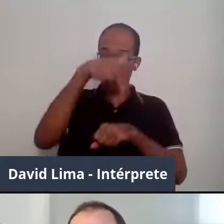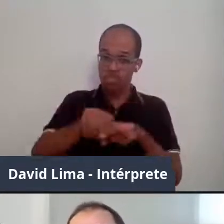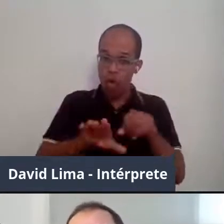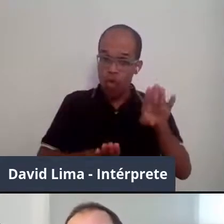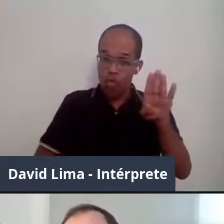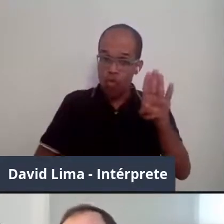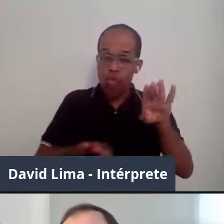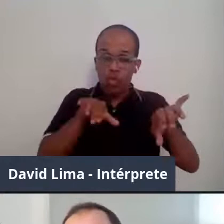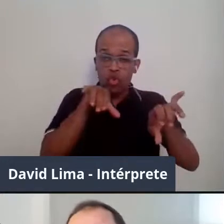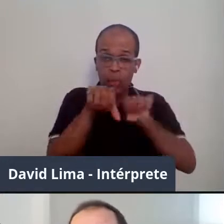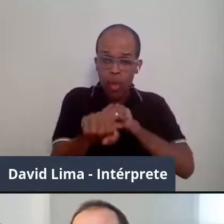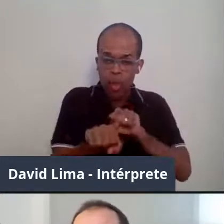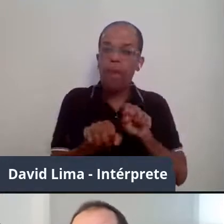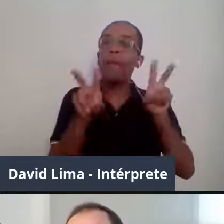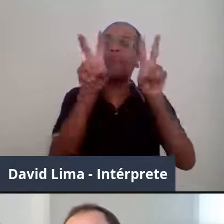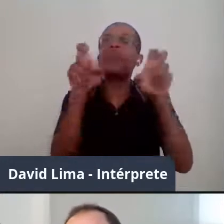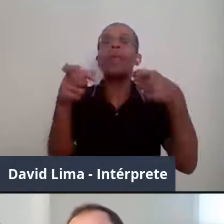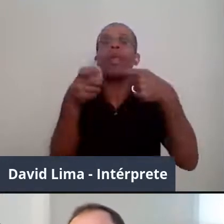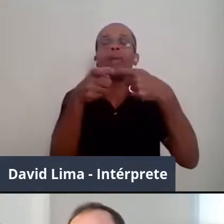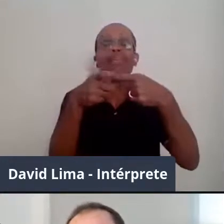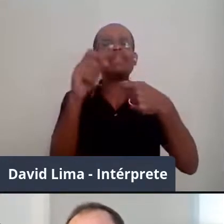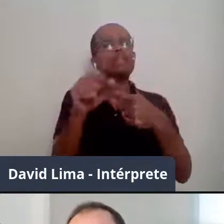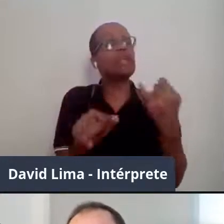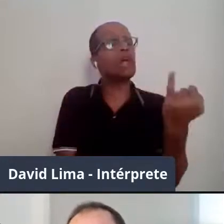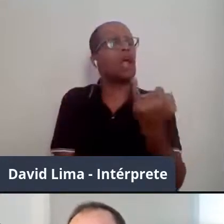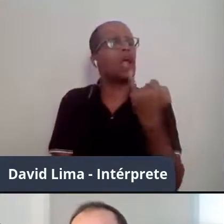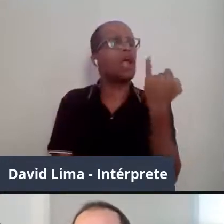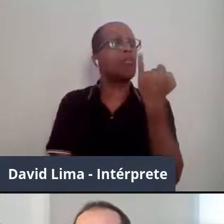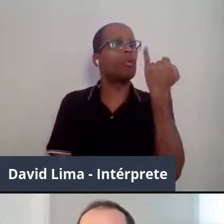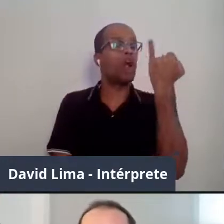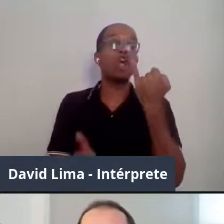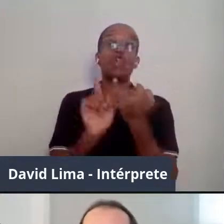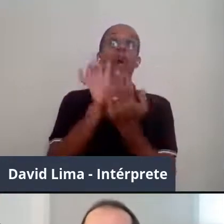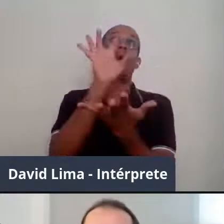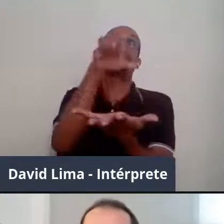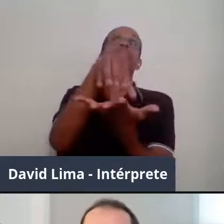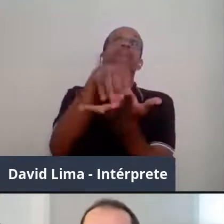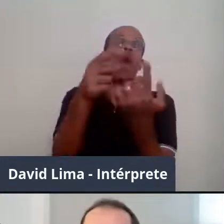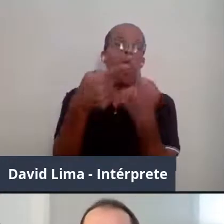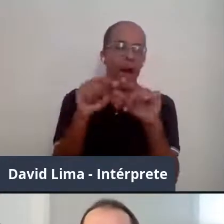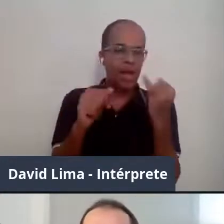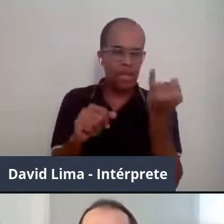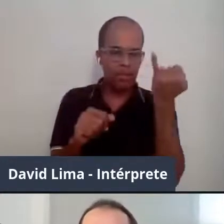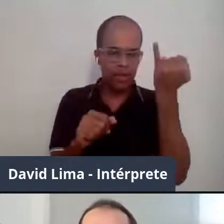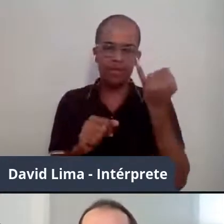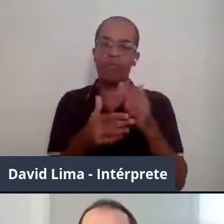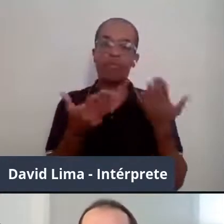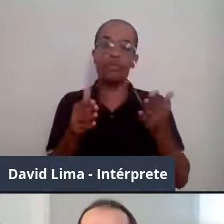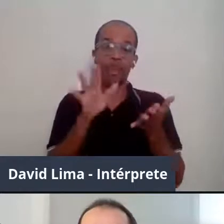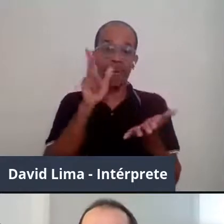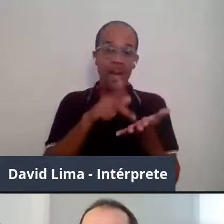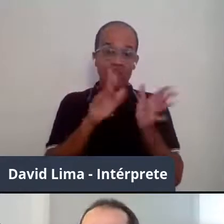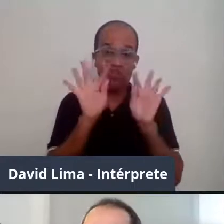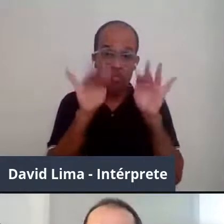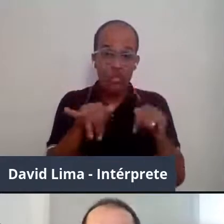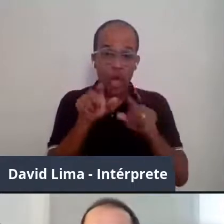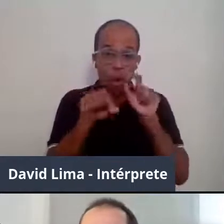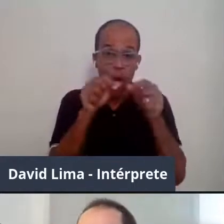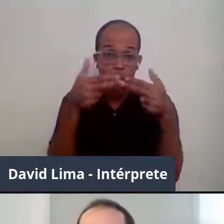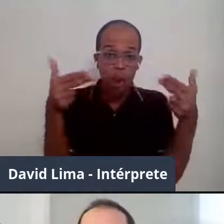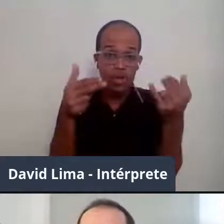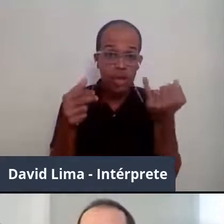A questão da medicina é muito importante, não é central, mas é muito importante. E no final, na verdade, que também é uma coisa muito